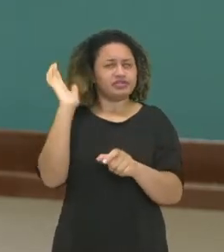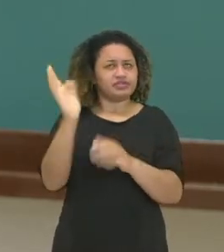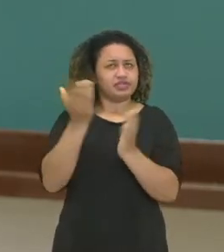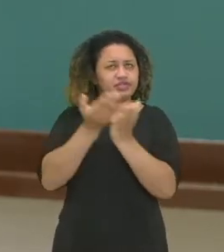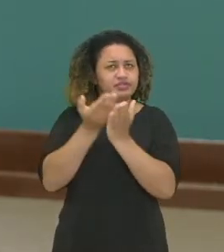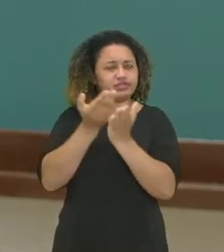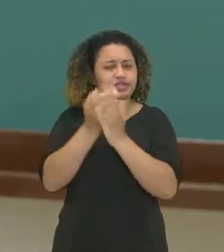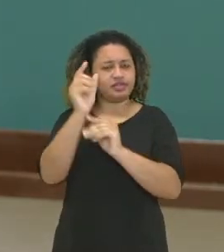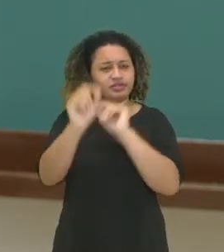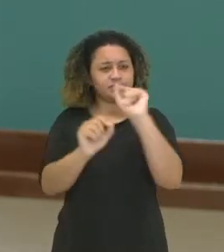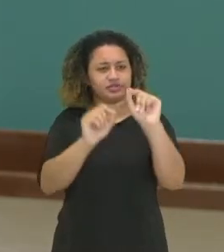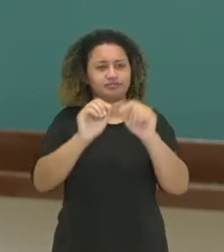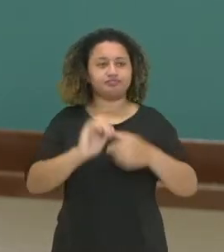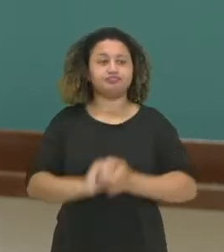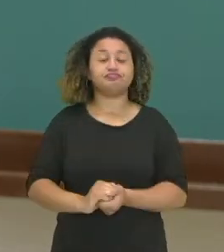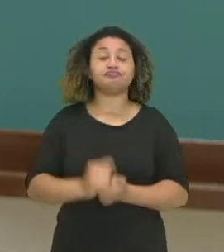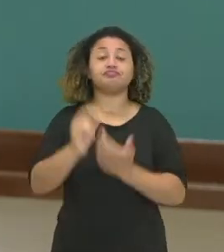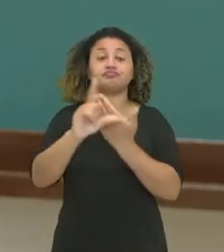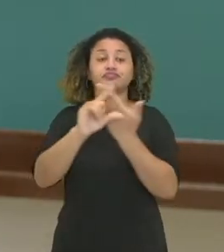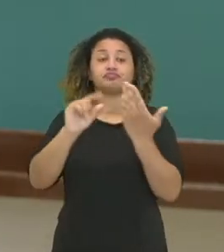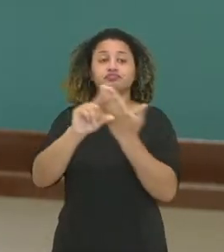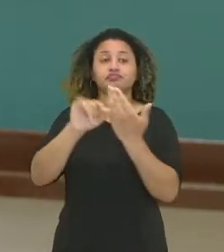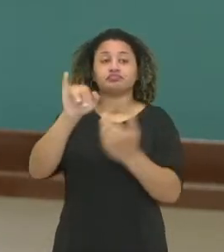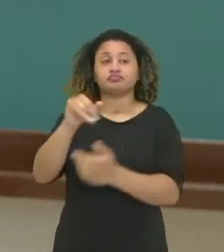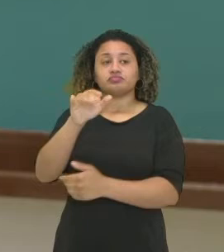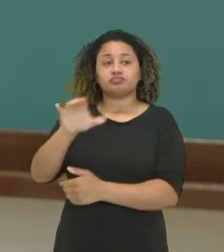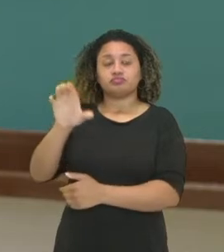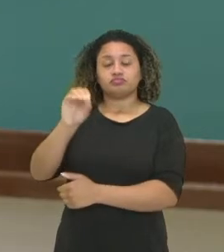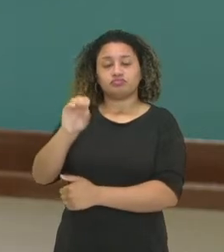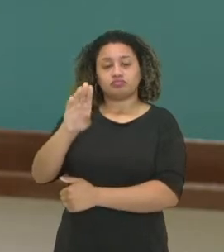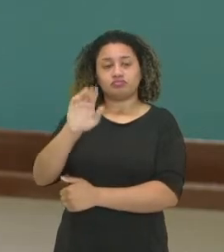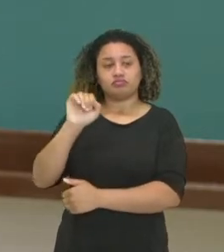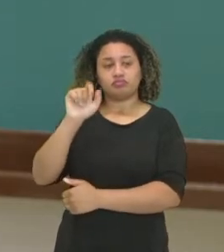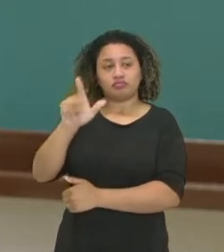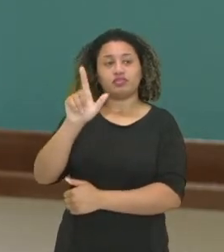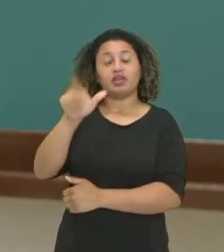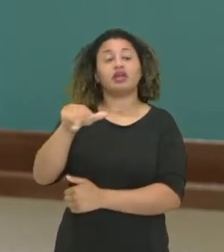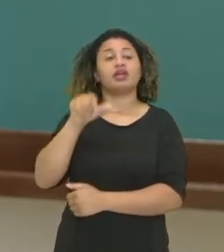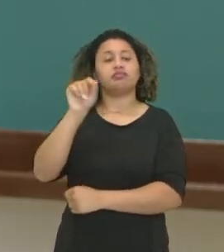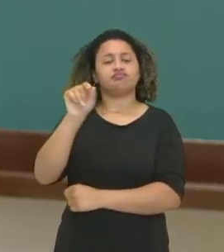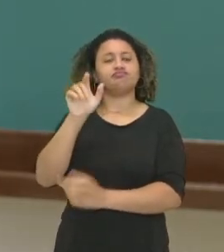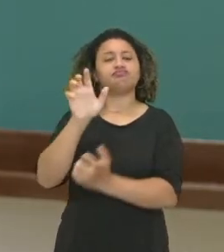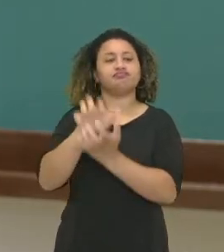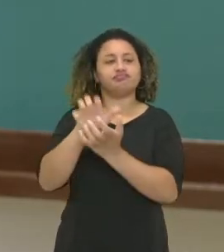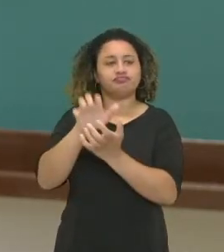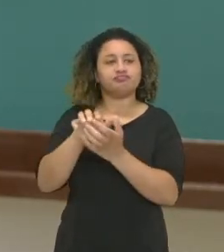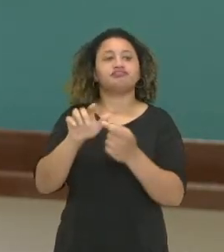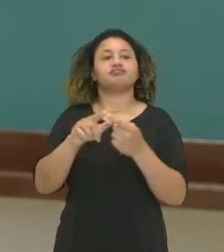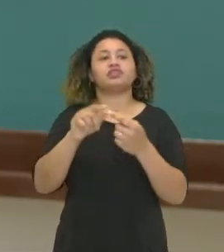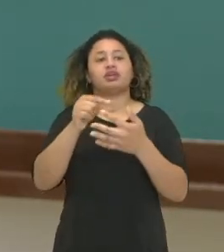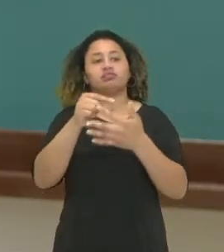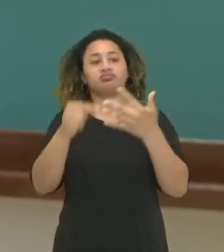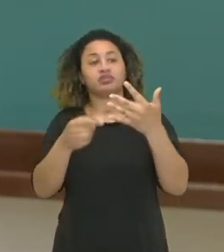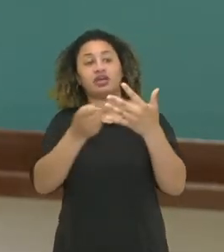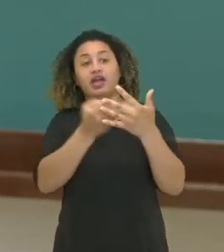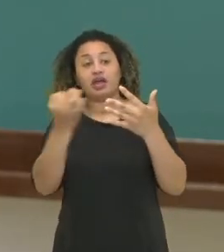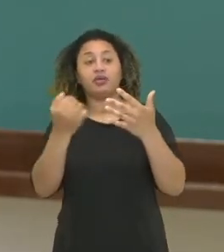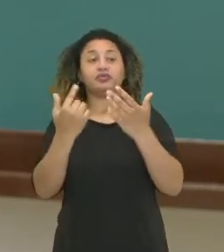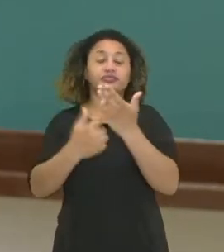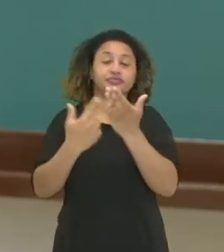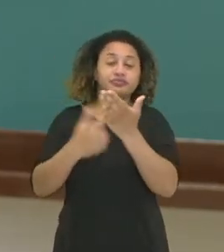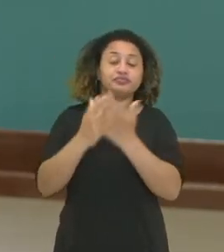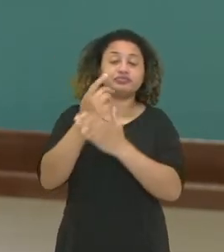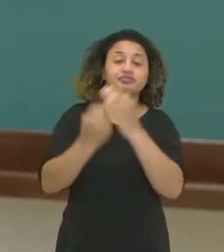João Cabral de Melo Neto, pernambucano, autor da Pedra do Sonho, Morte e Vida Severina, Educação